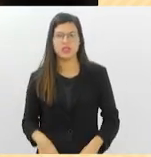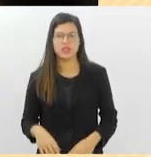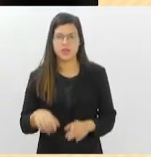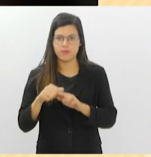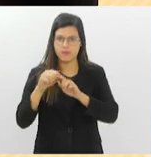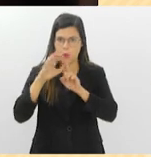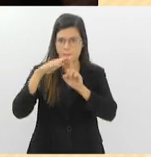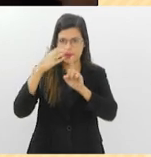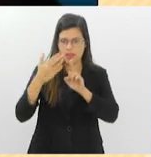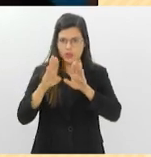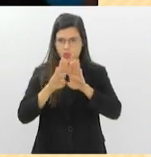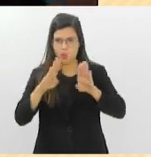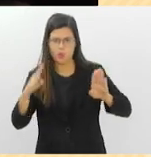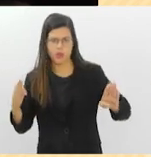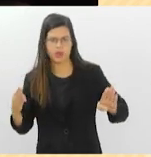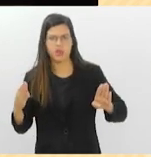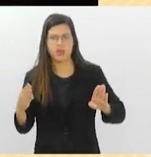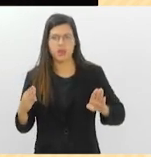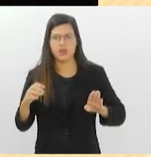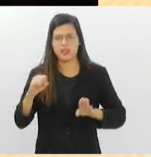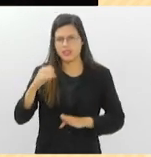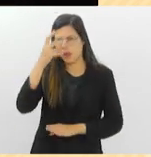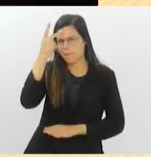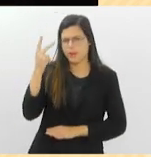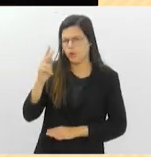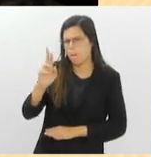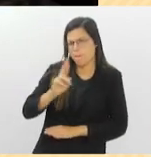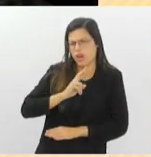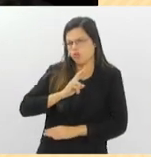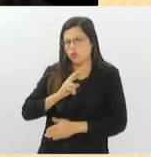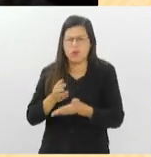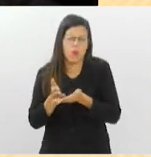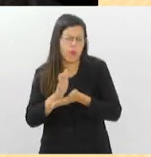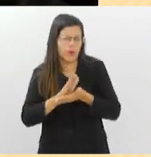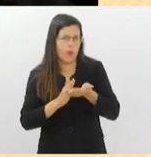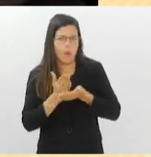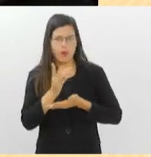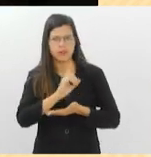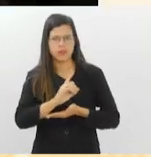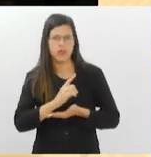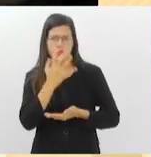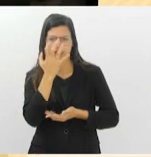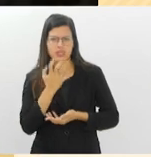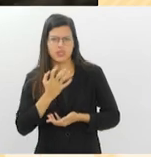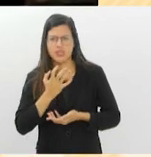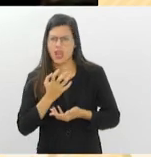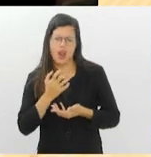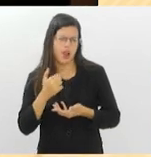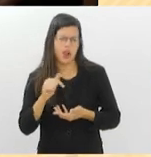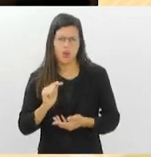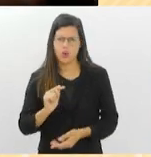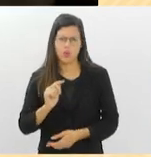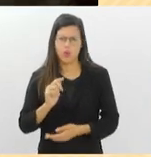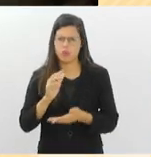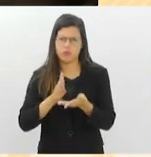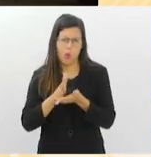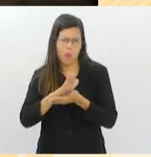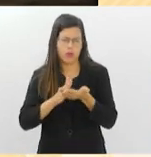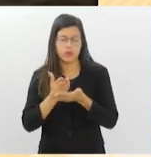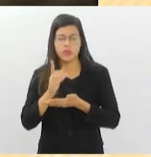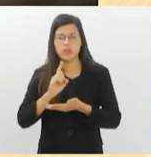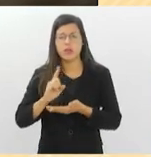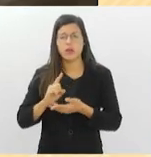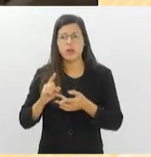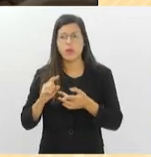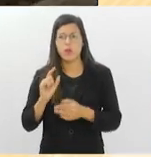responder eu não me incomodo porque eu não gosto de incomodar né minha gente é sério minha gente eu não sou desses e afinal de contas